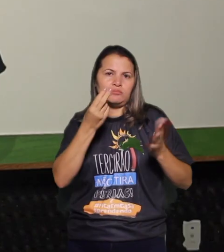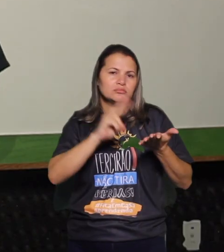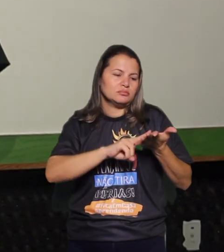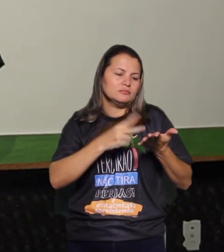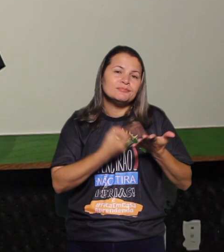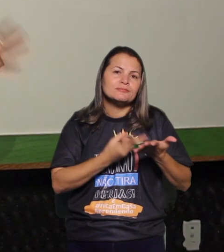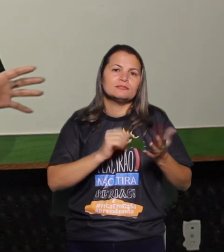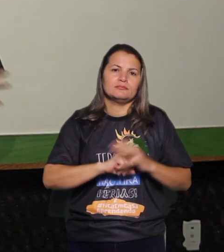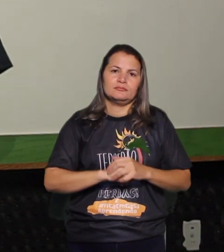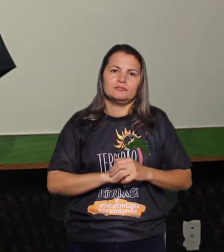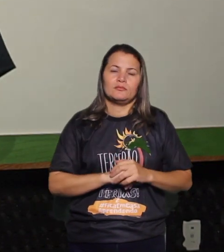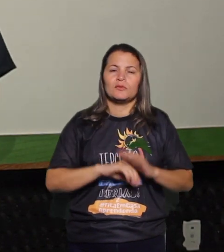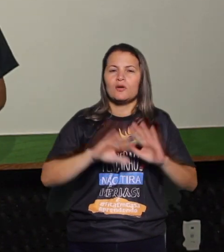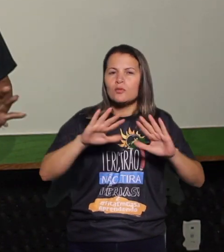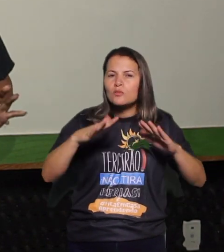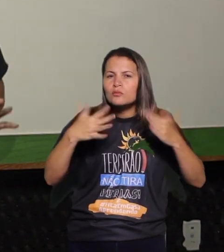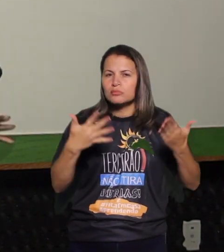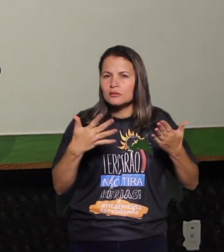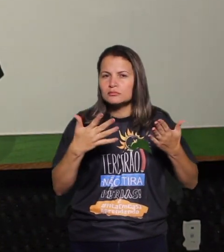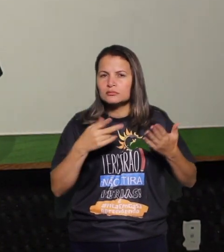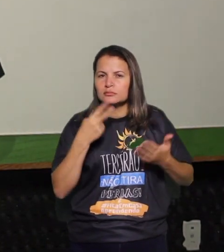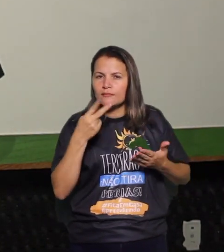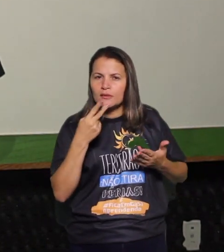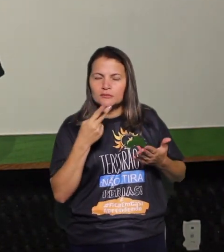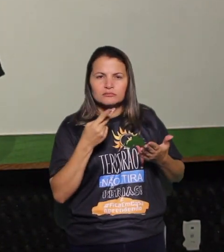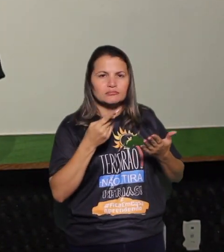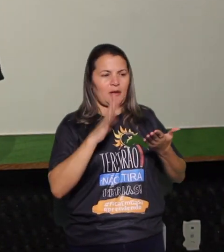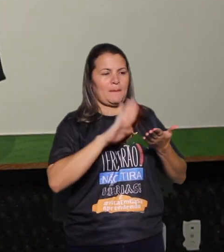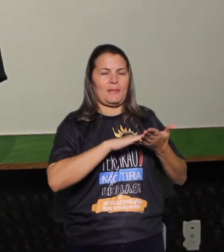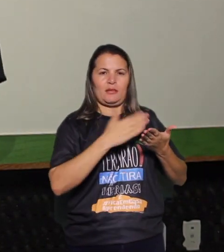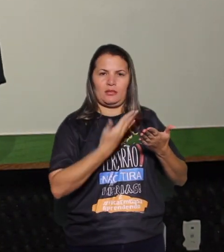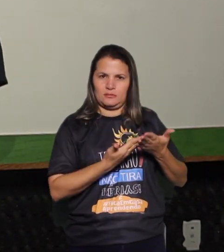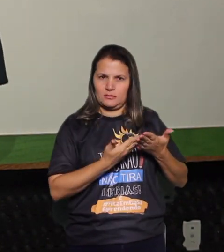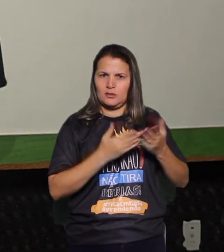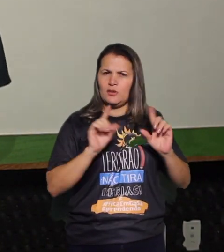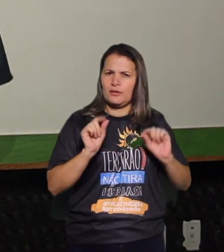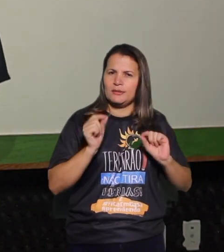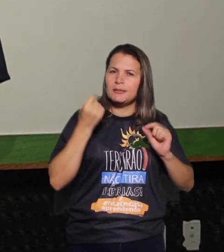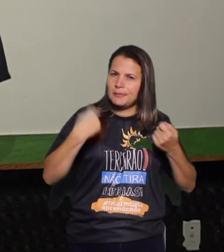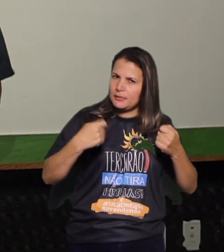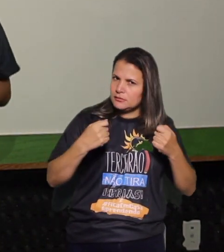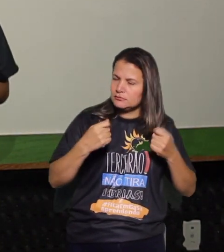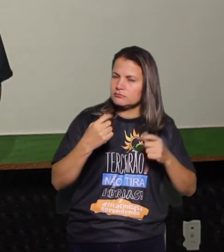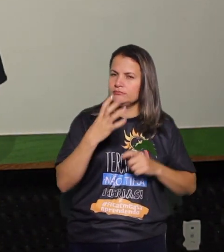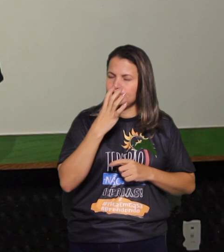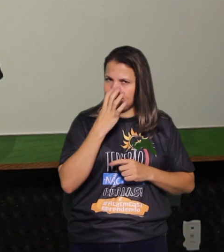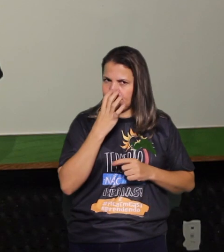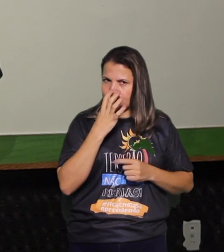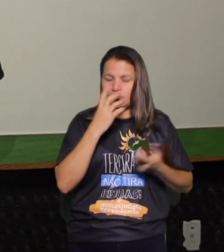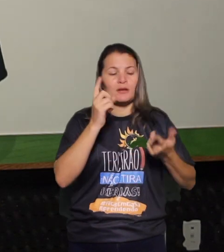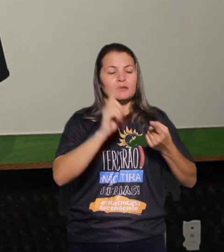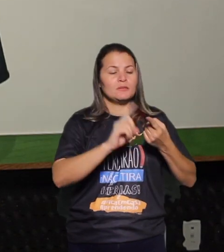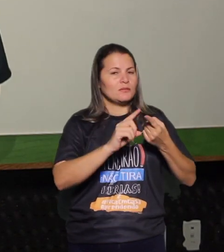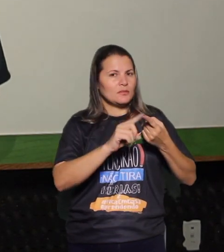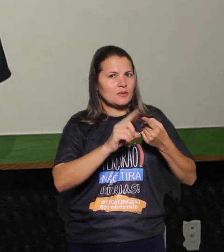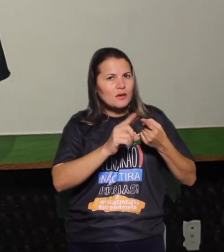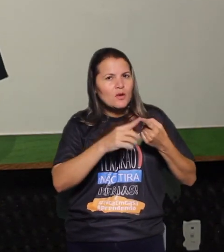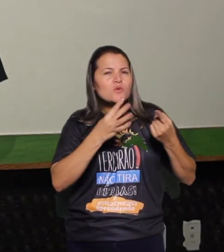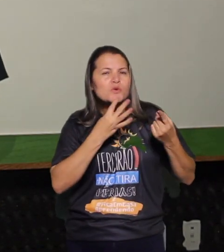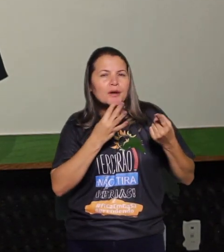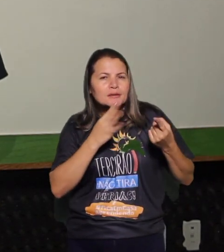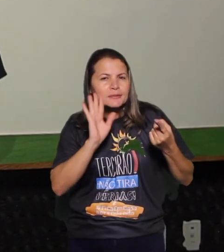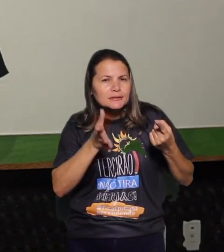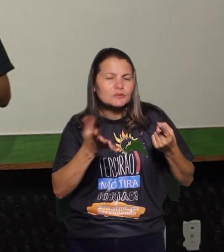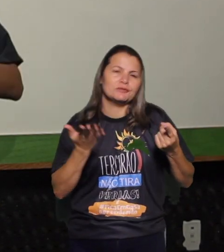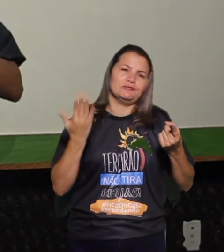interpretações. Quando eu falo de interpretações, eu preciso levar em conta os meus conhecimentos